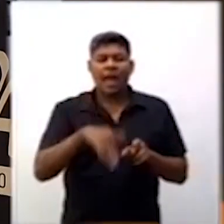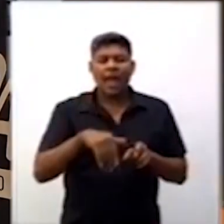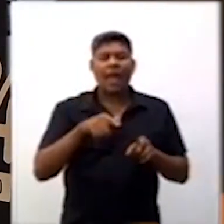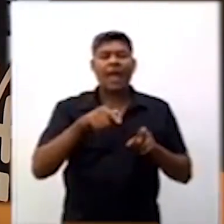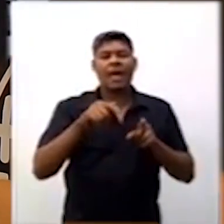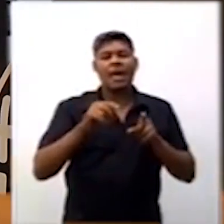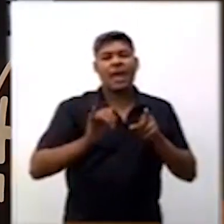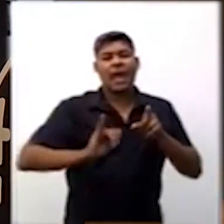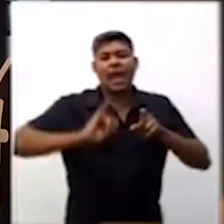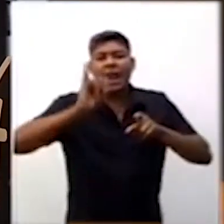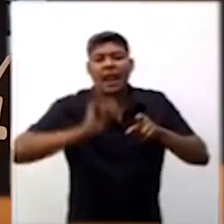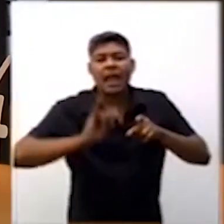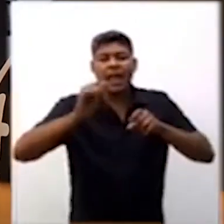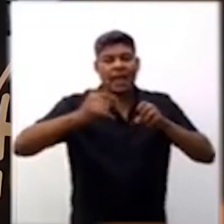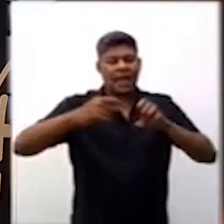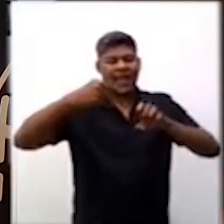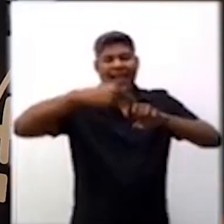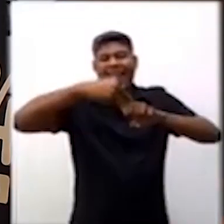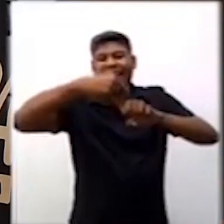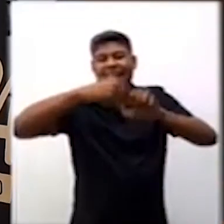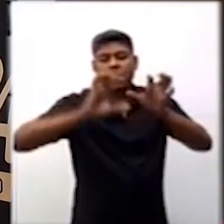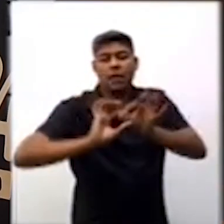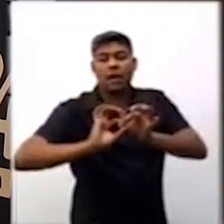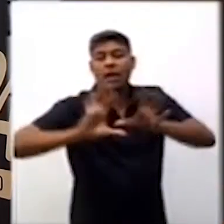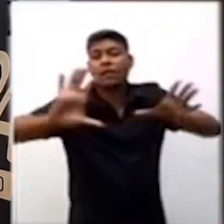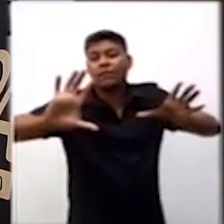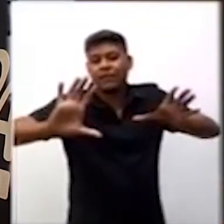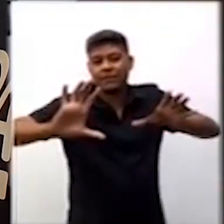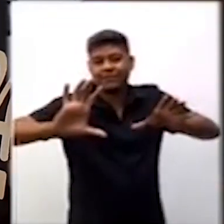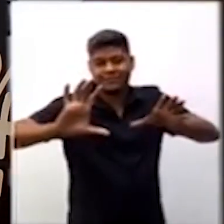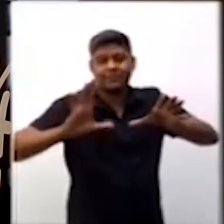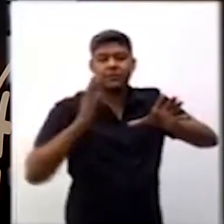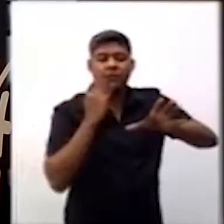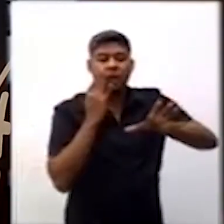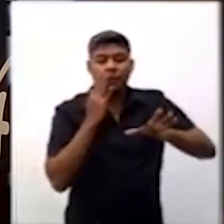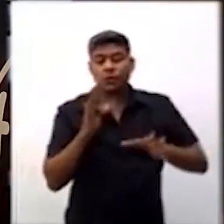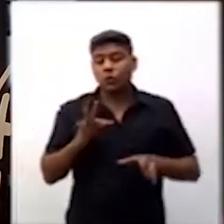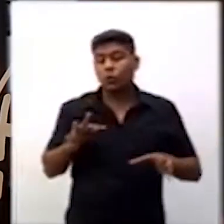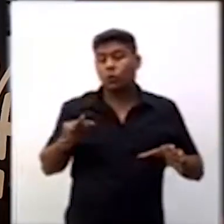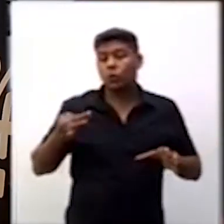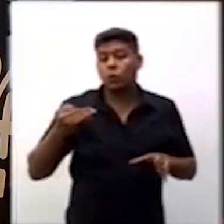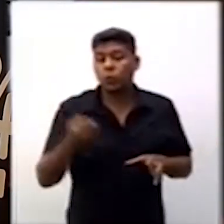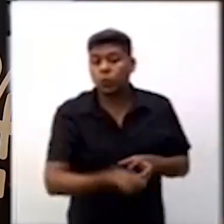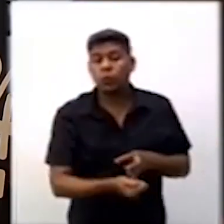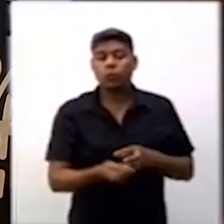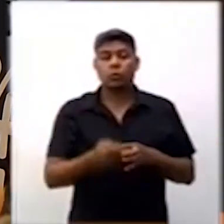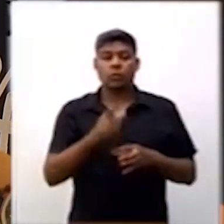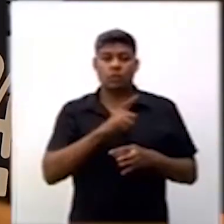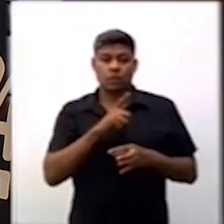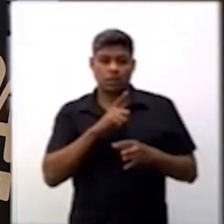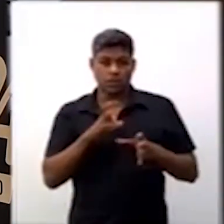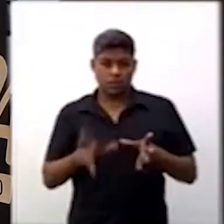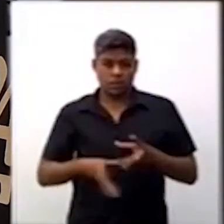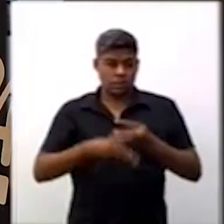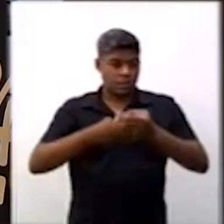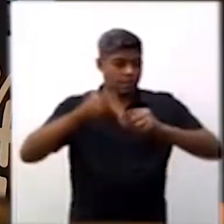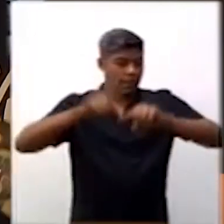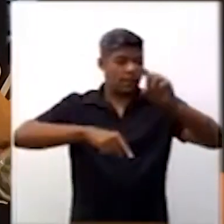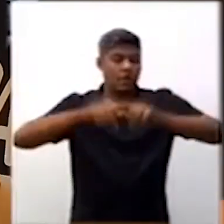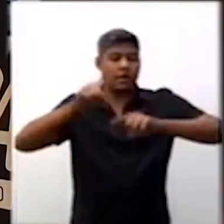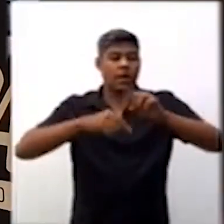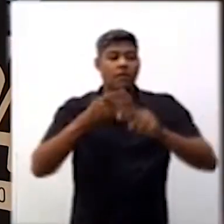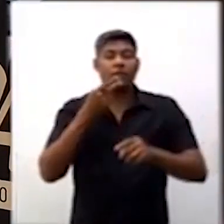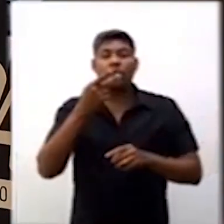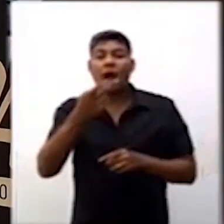de elétrons livres no material. Então, todos os circuitos são compostos de materiais, aqui eu estou falando